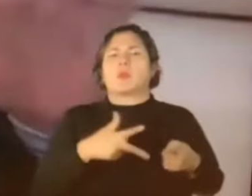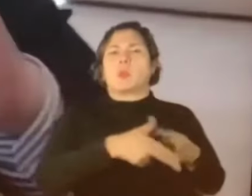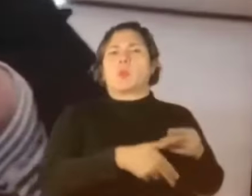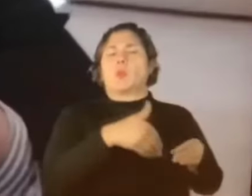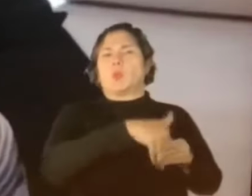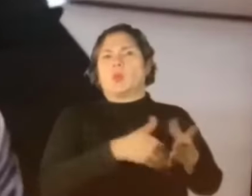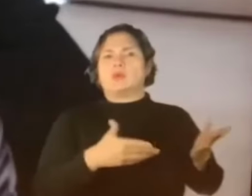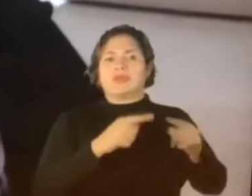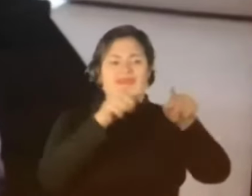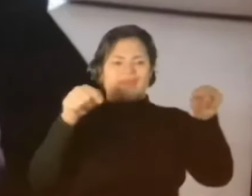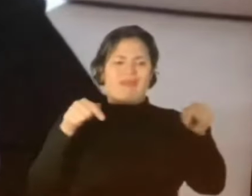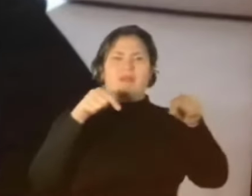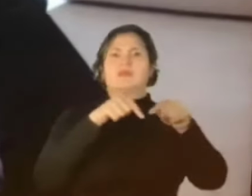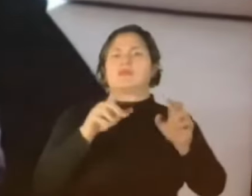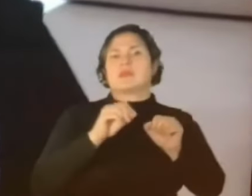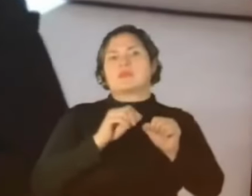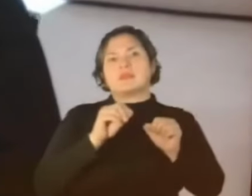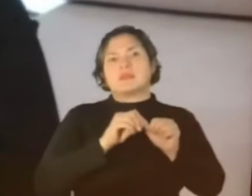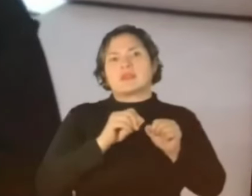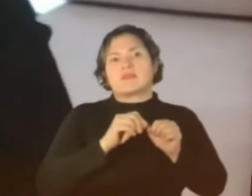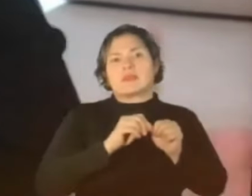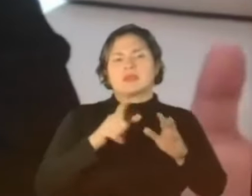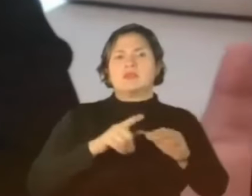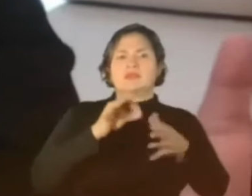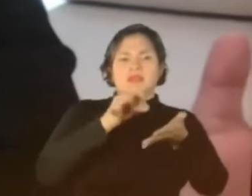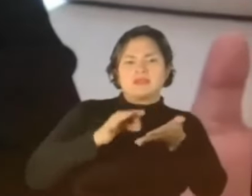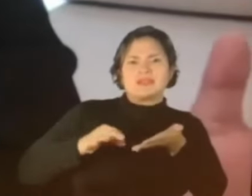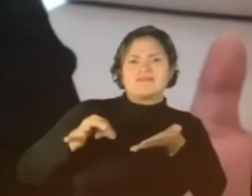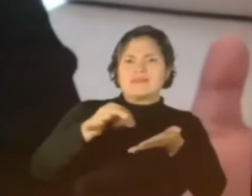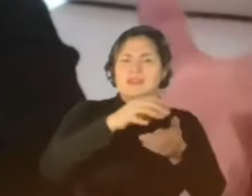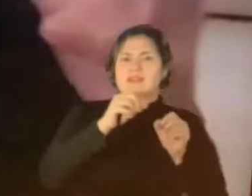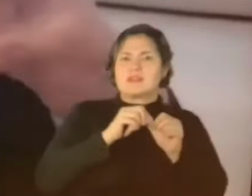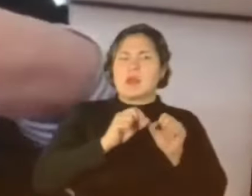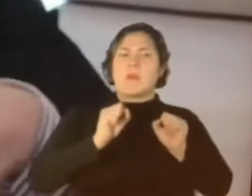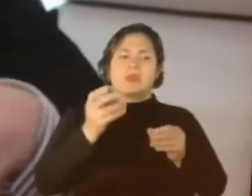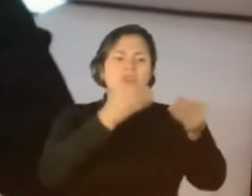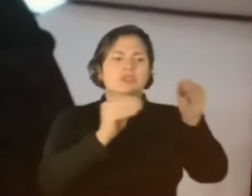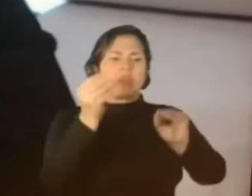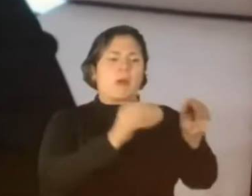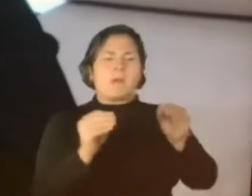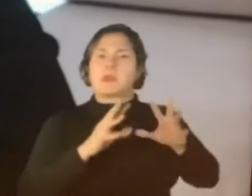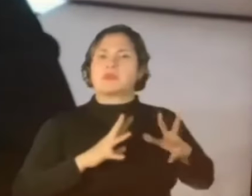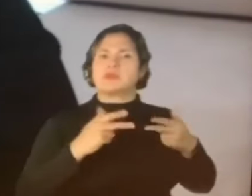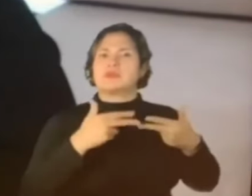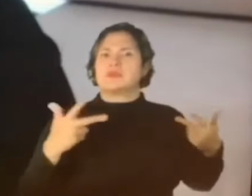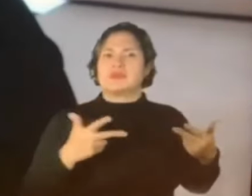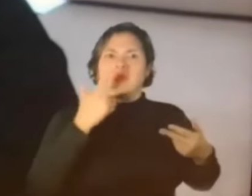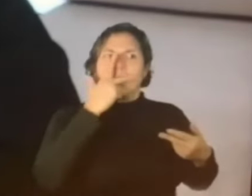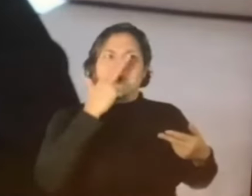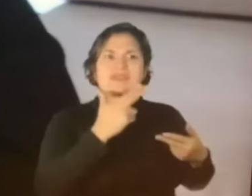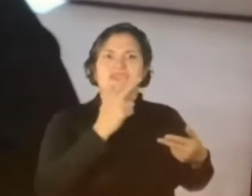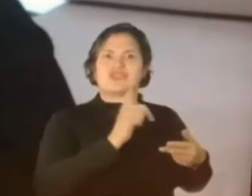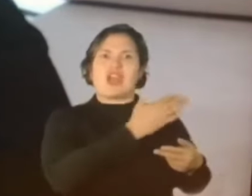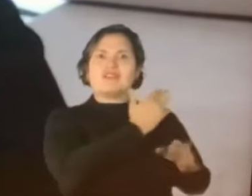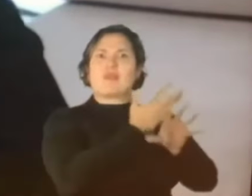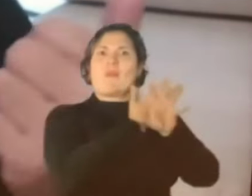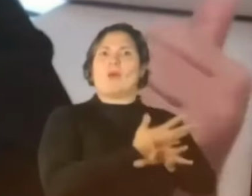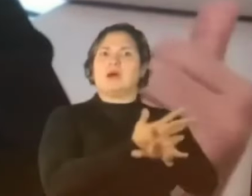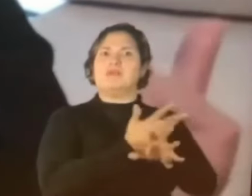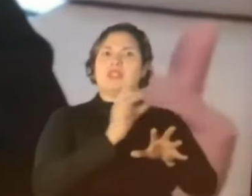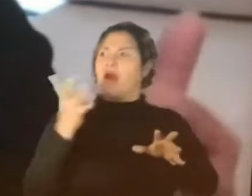quadrado, desse desenho, se pode colocar tudo como fosse ele vazio, apenas para vencer